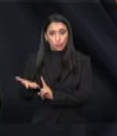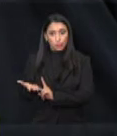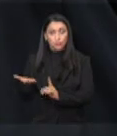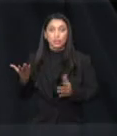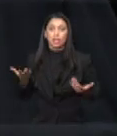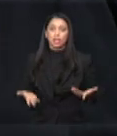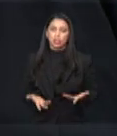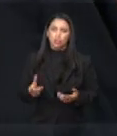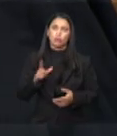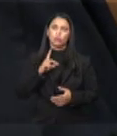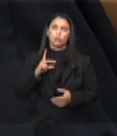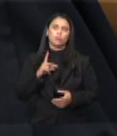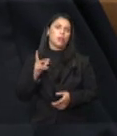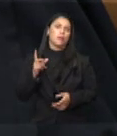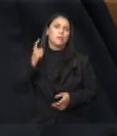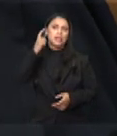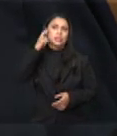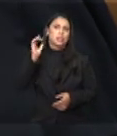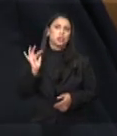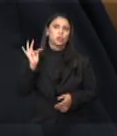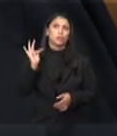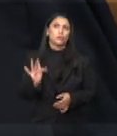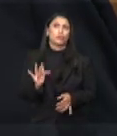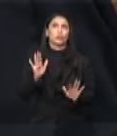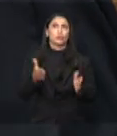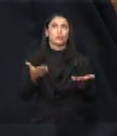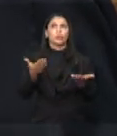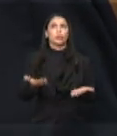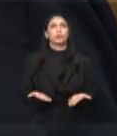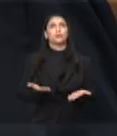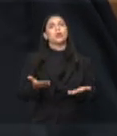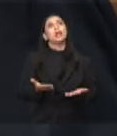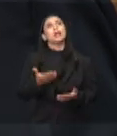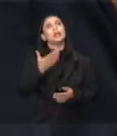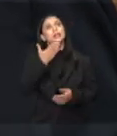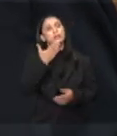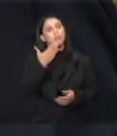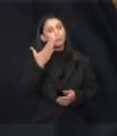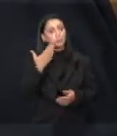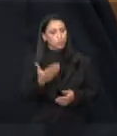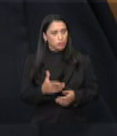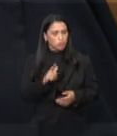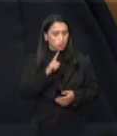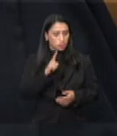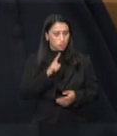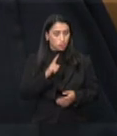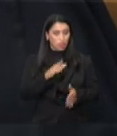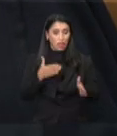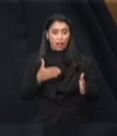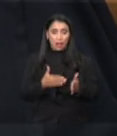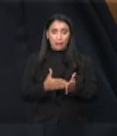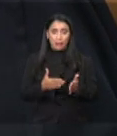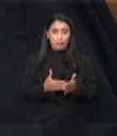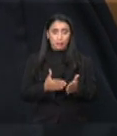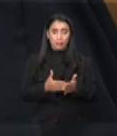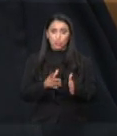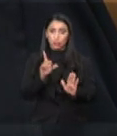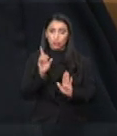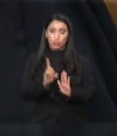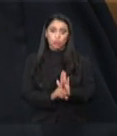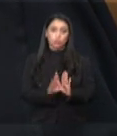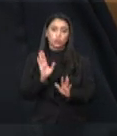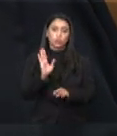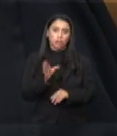com vistas no futuro, a nossa decisão, quando ela menciona pedido expresso, ela termina limitando um direito